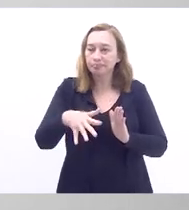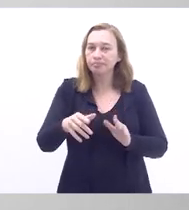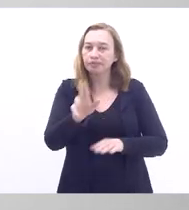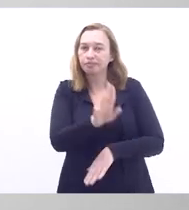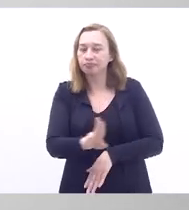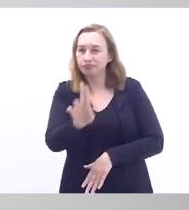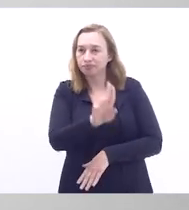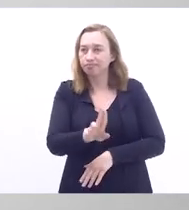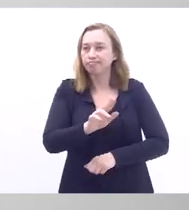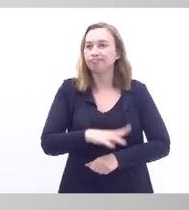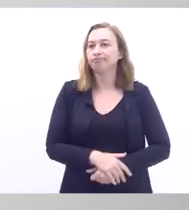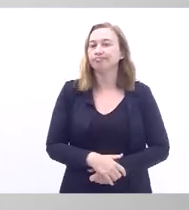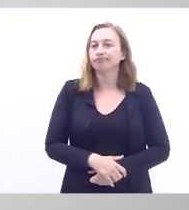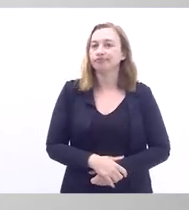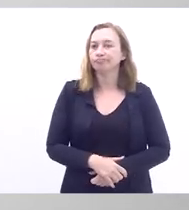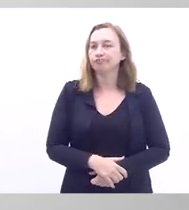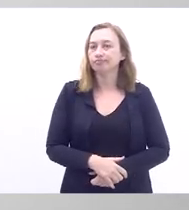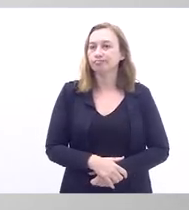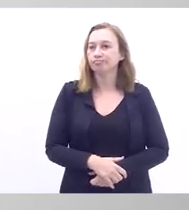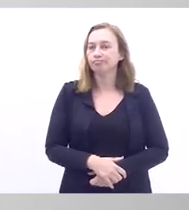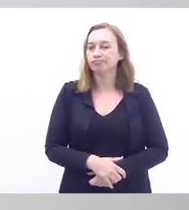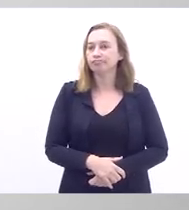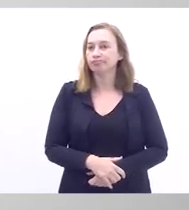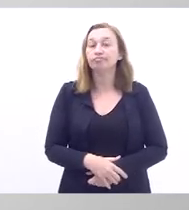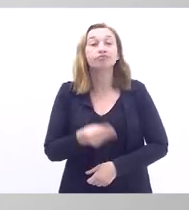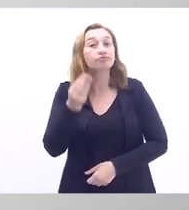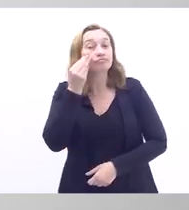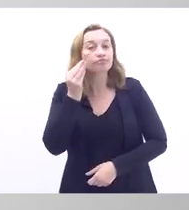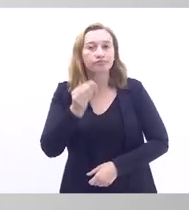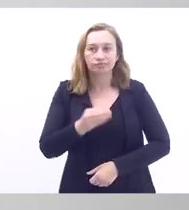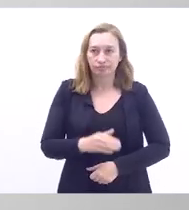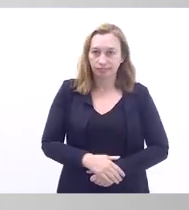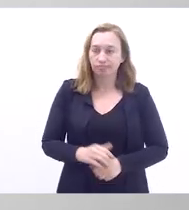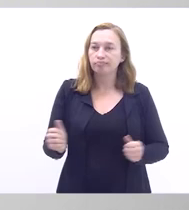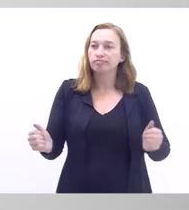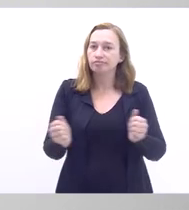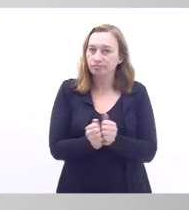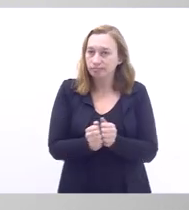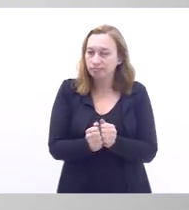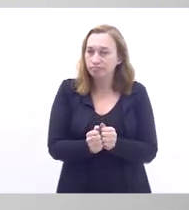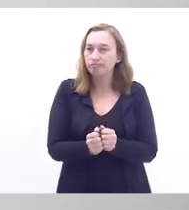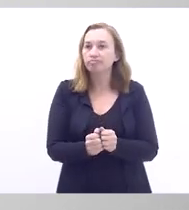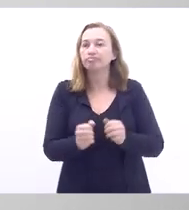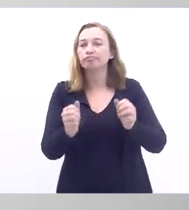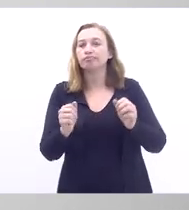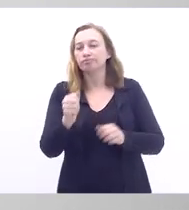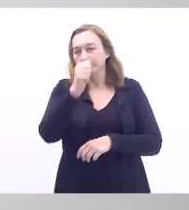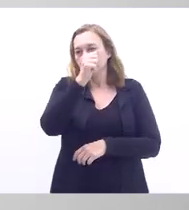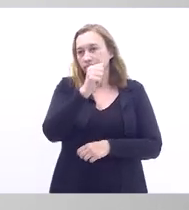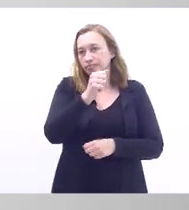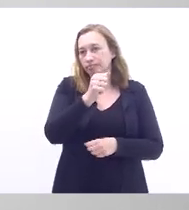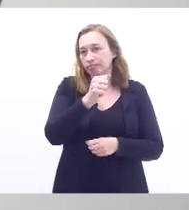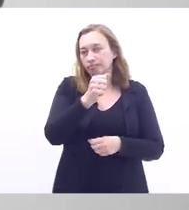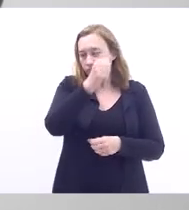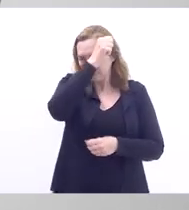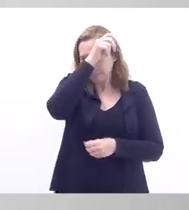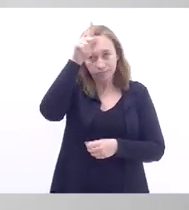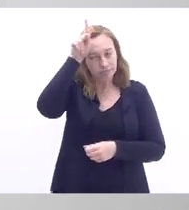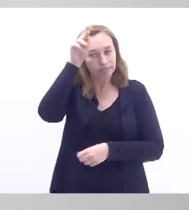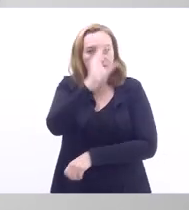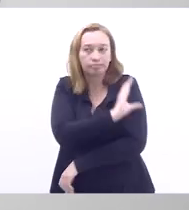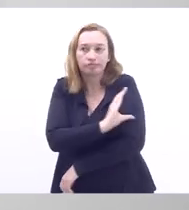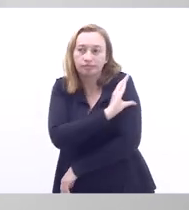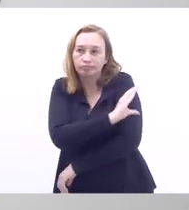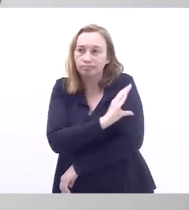a universidade vem fazendo em testes junto com a ajuda da Prefeitura Municipal de Campos dos Goytacazes e que